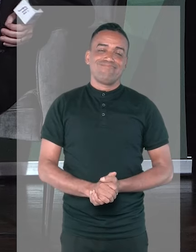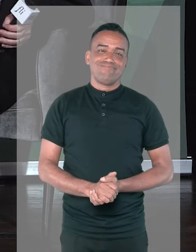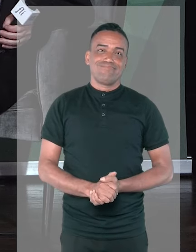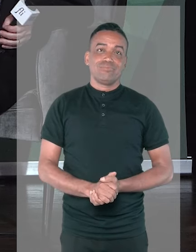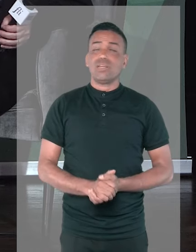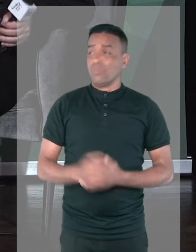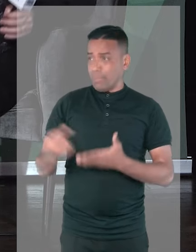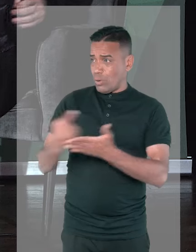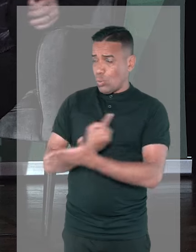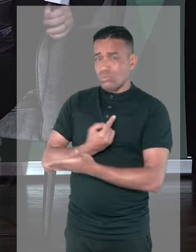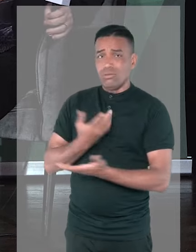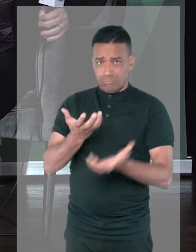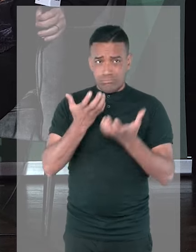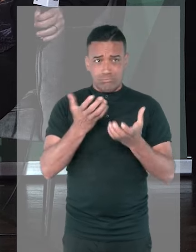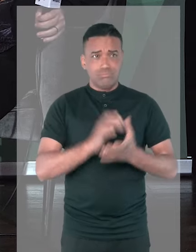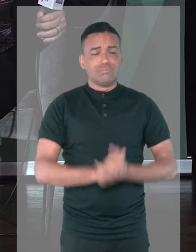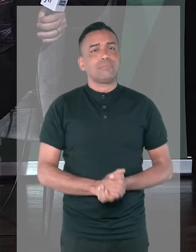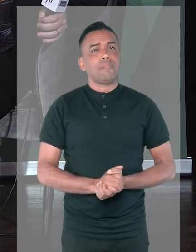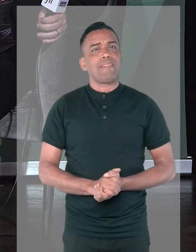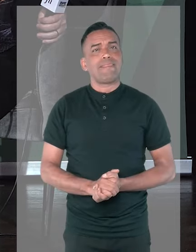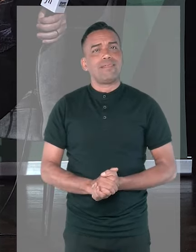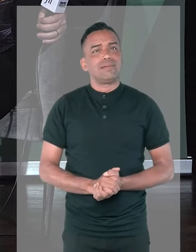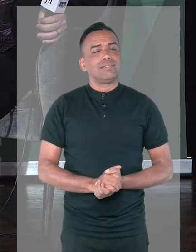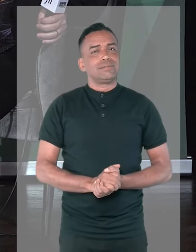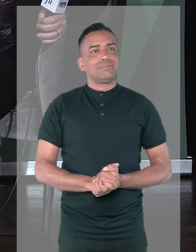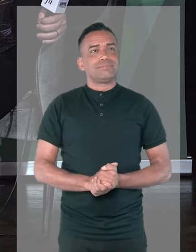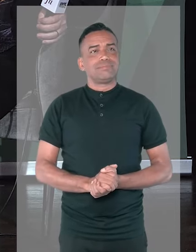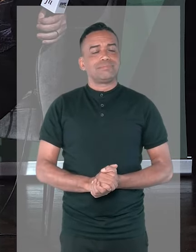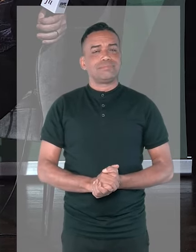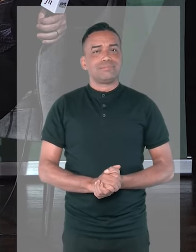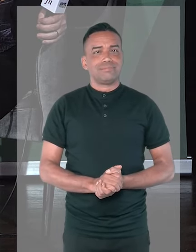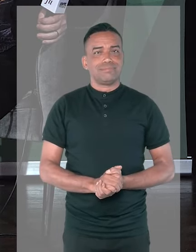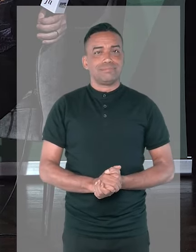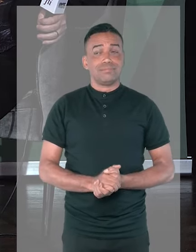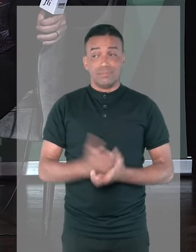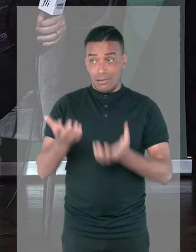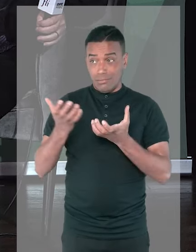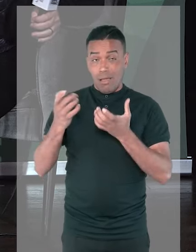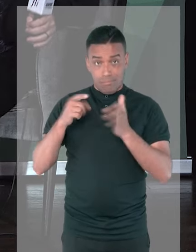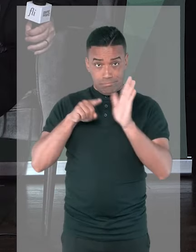Quer fazer uma pergunta, Gabriel? Te coloquei de namore. Alguém quer fazer?